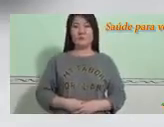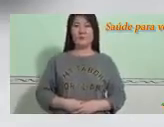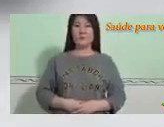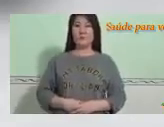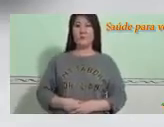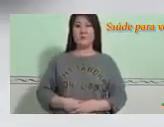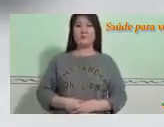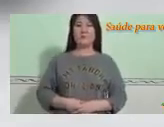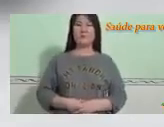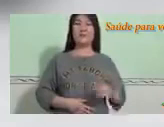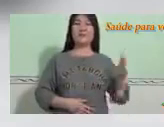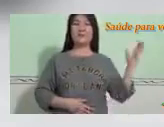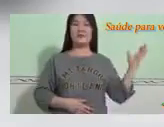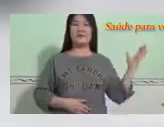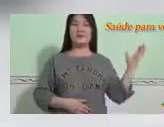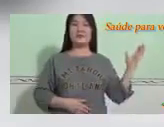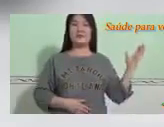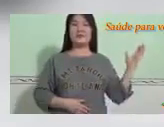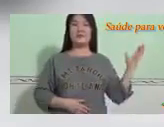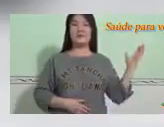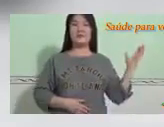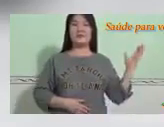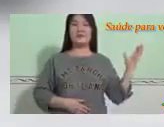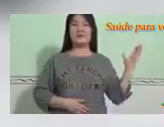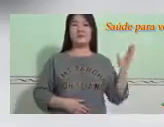investigar se a pessoa tem demência frontotemporal.